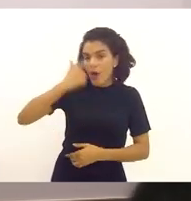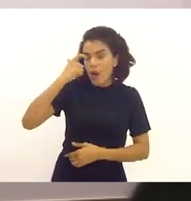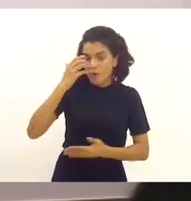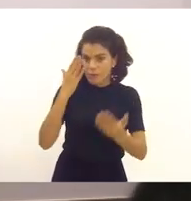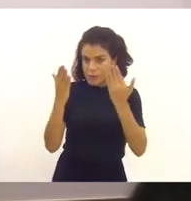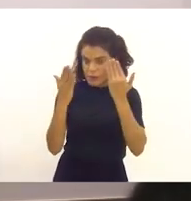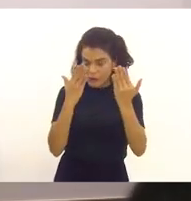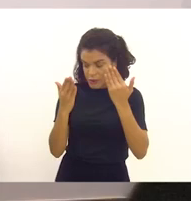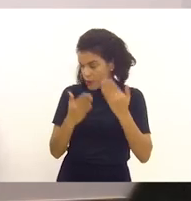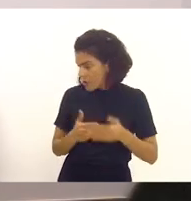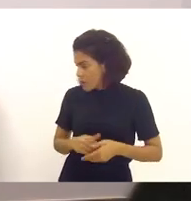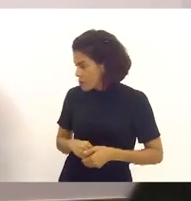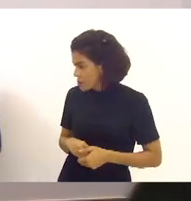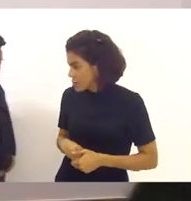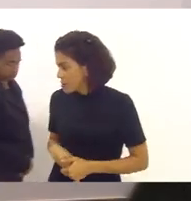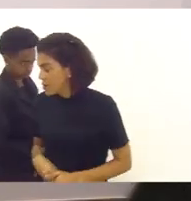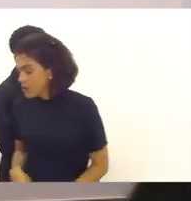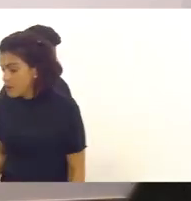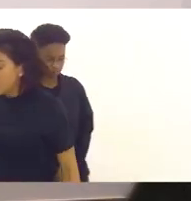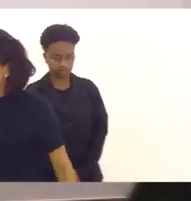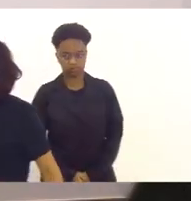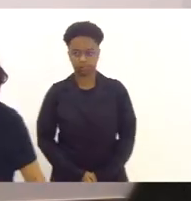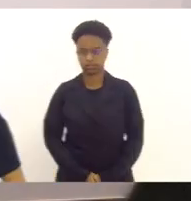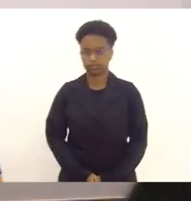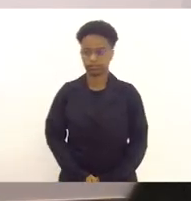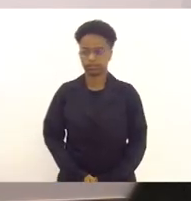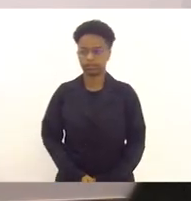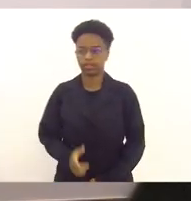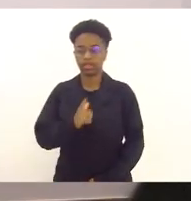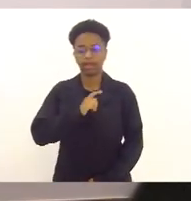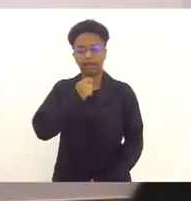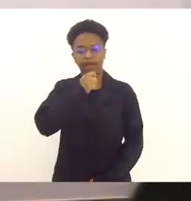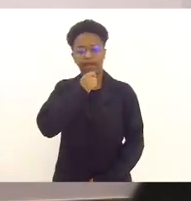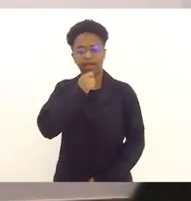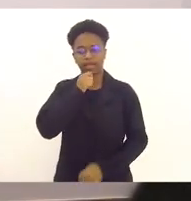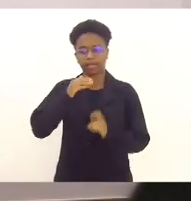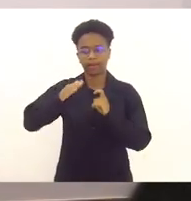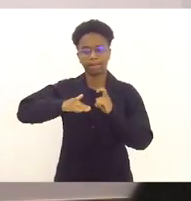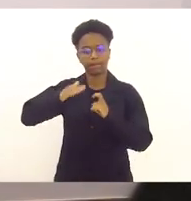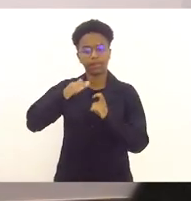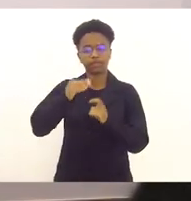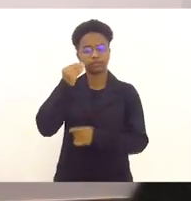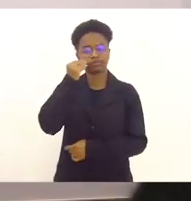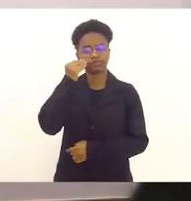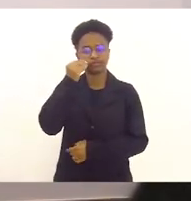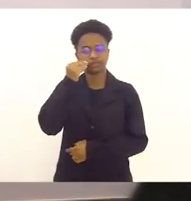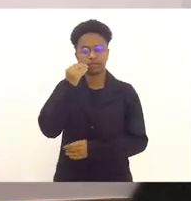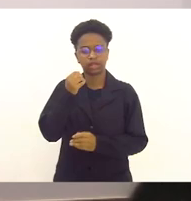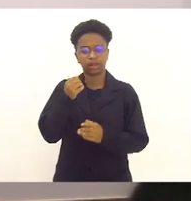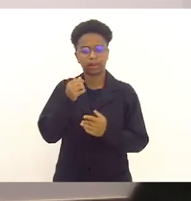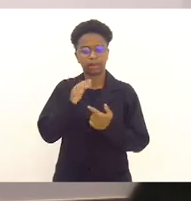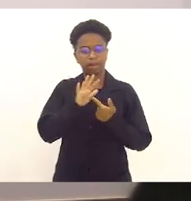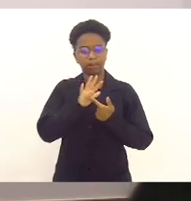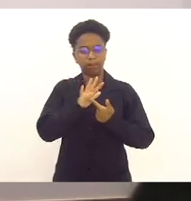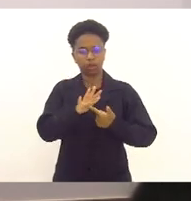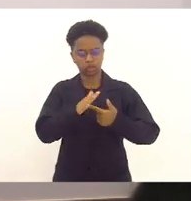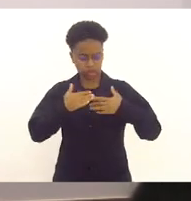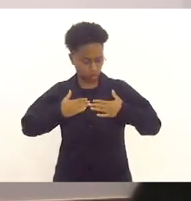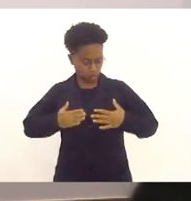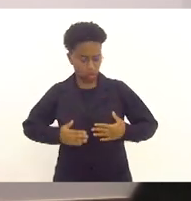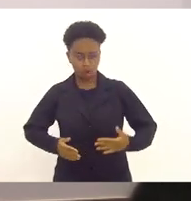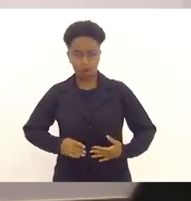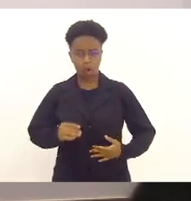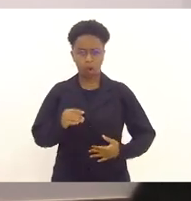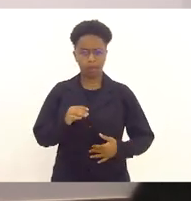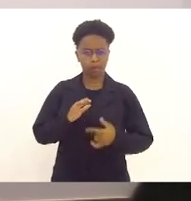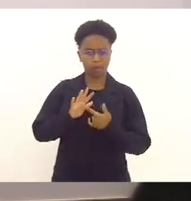que são ainda ah o mito de querer alguma marca de querer uma agressão física